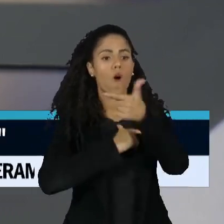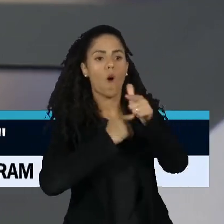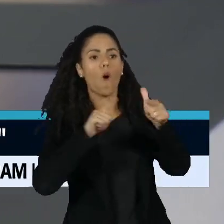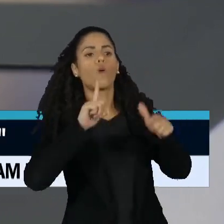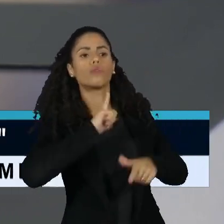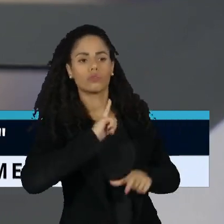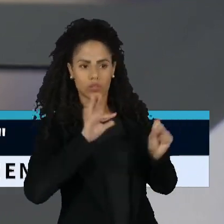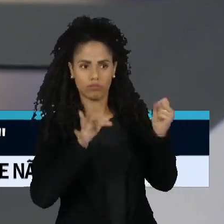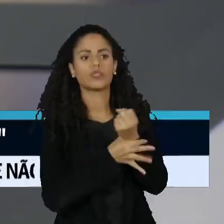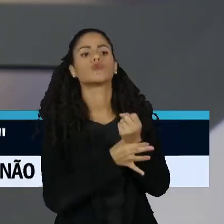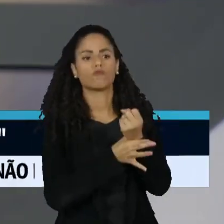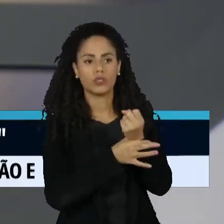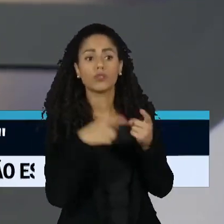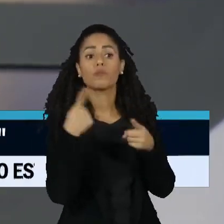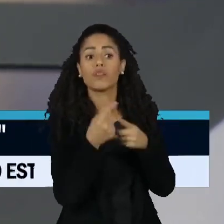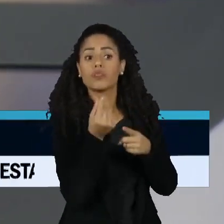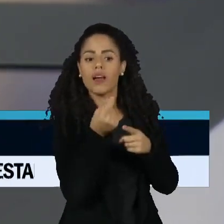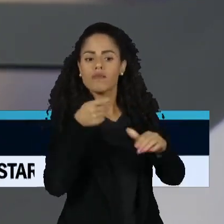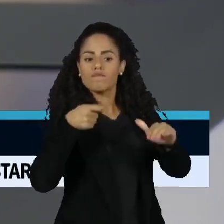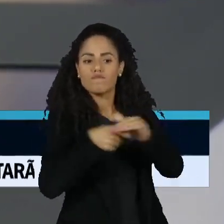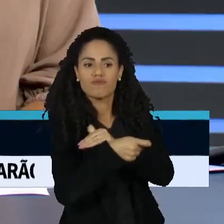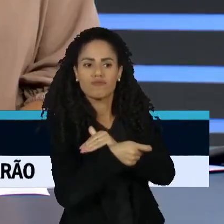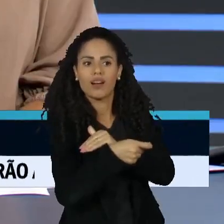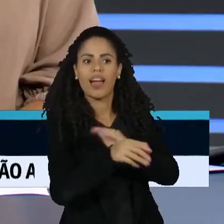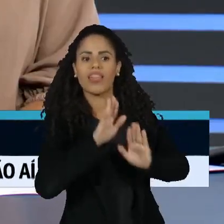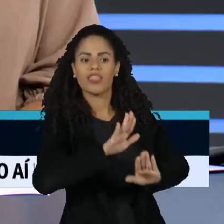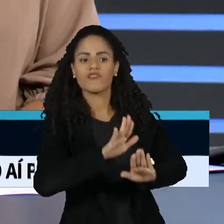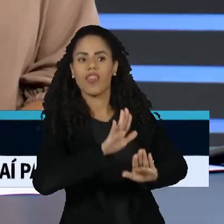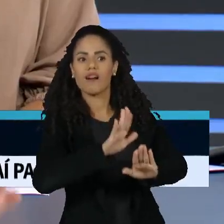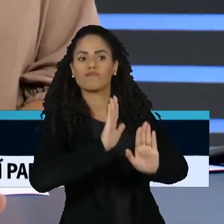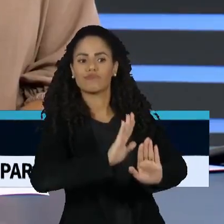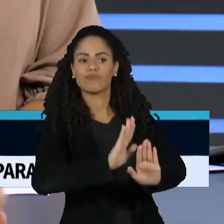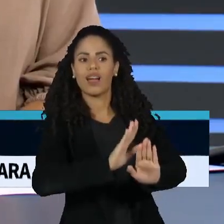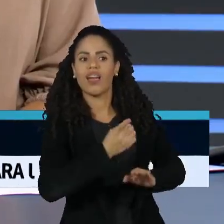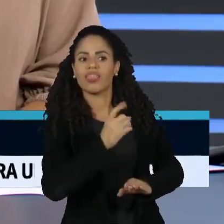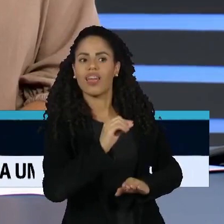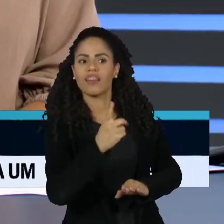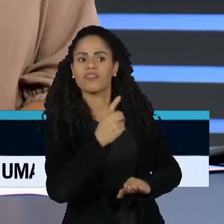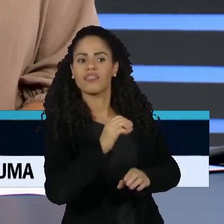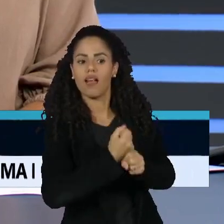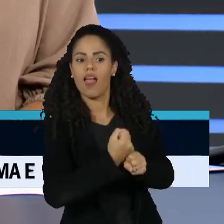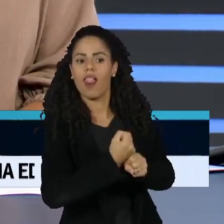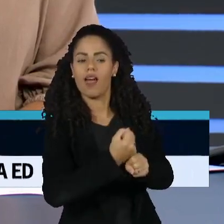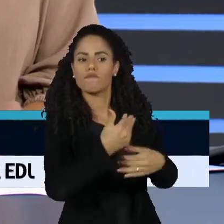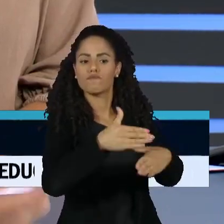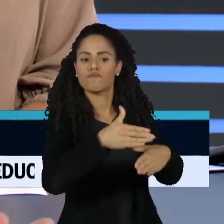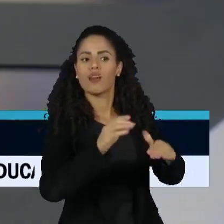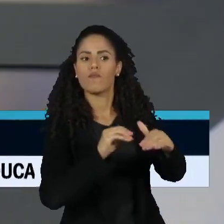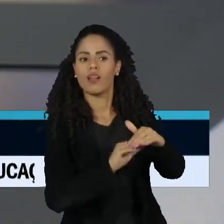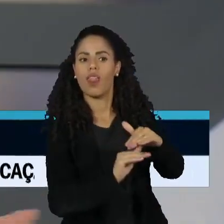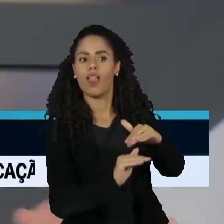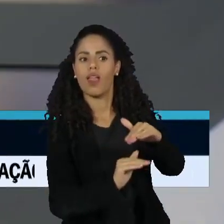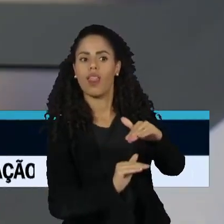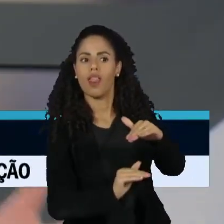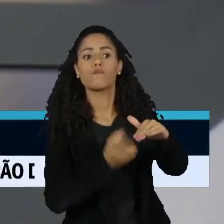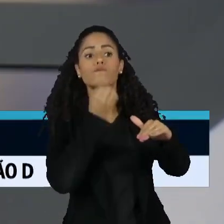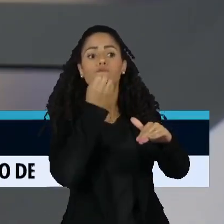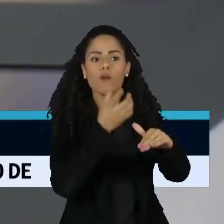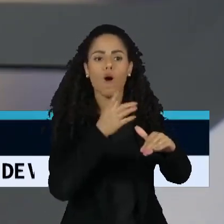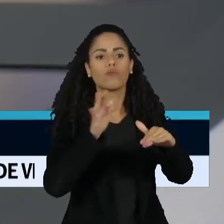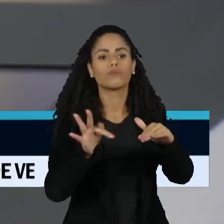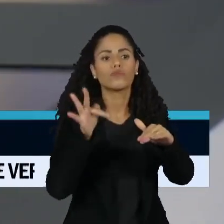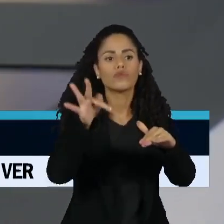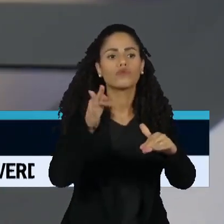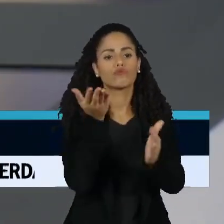gente tem segurança. E que pai não quer ter a segurança de que o filho vai conseguir, eventualmente num momento difícil para ele ou